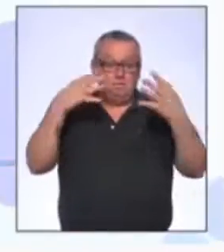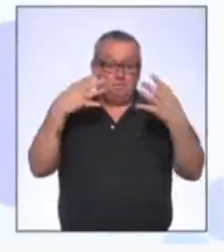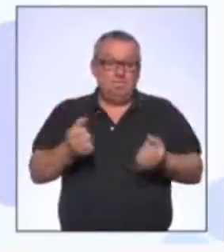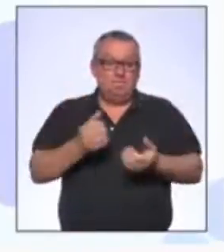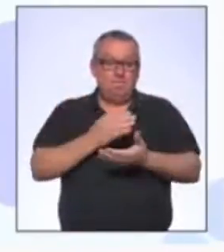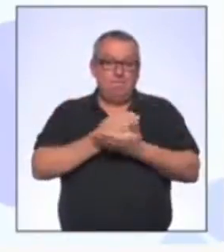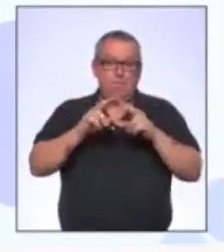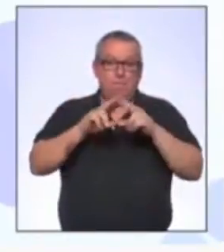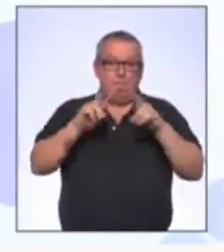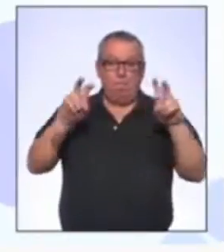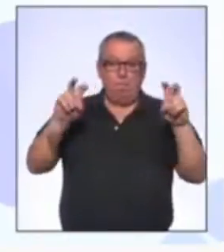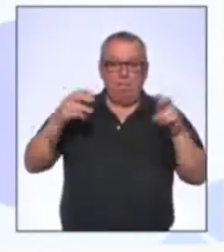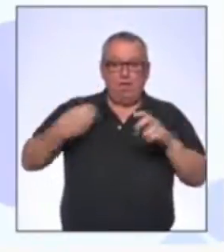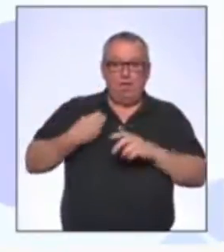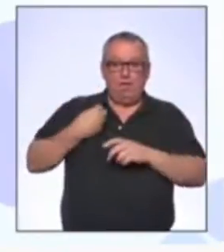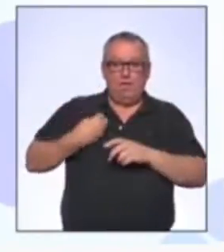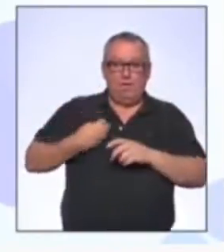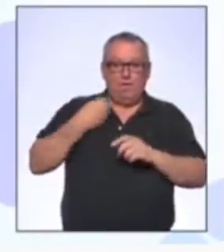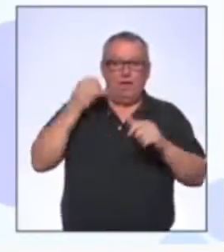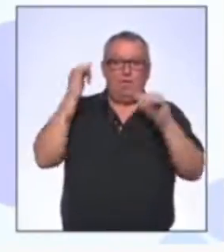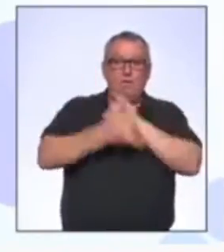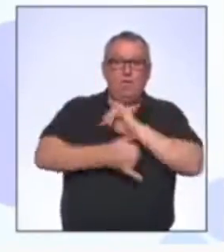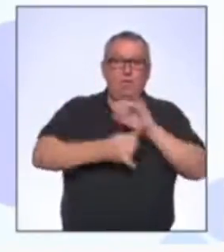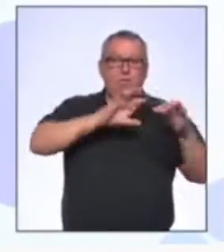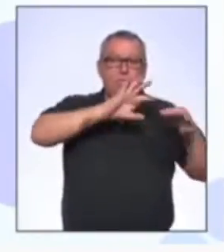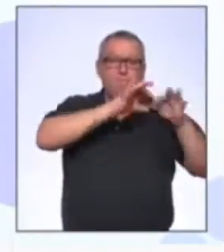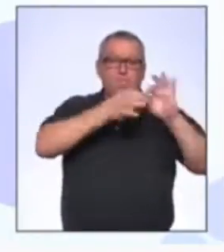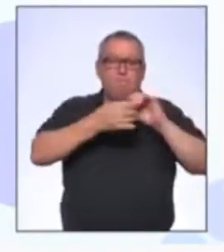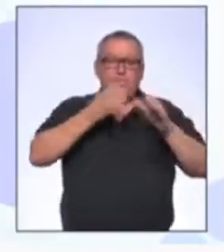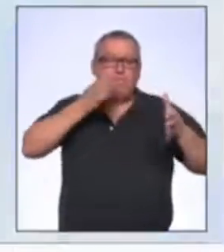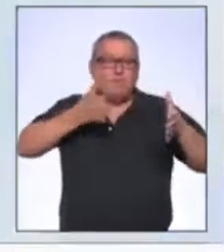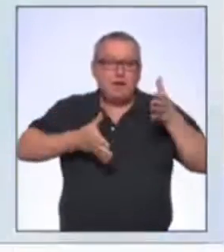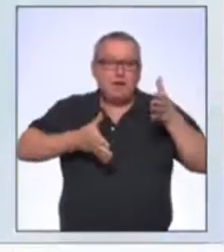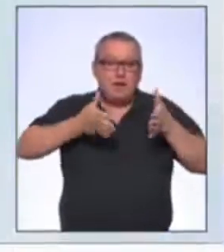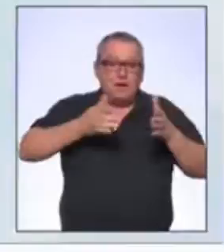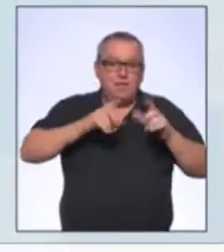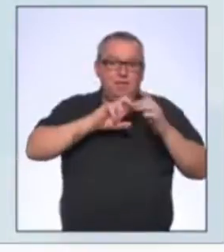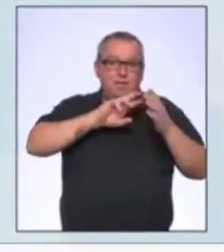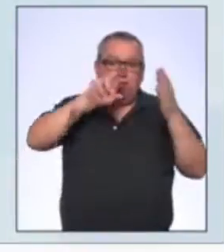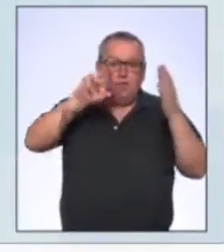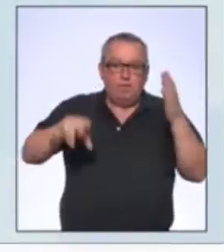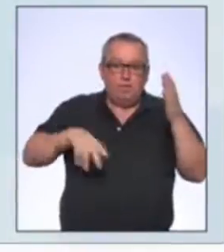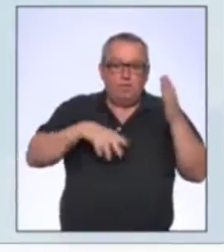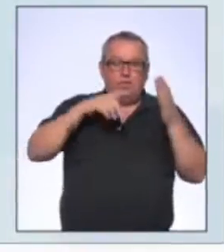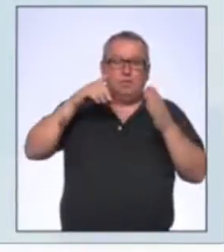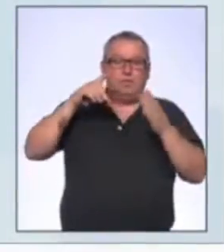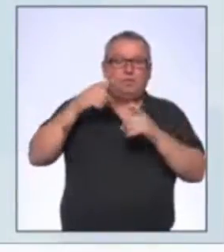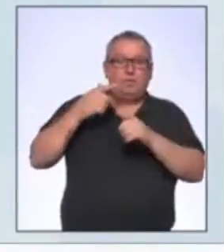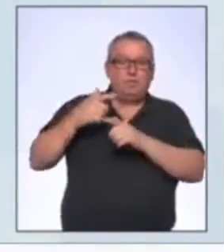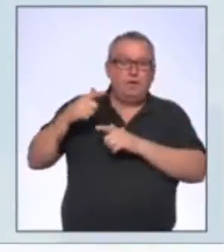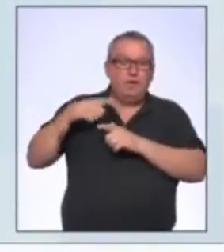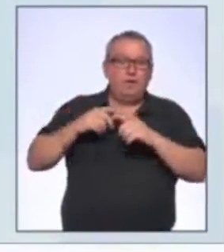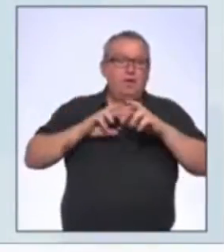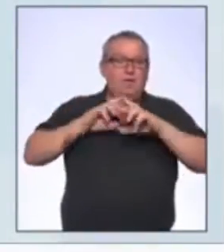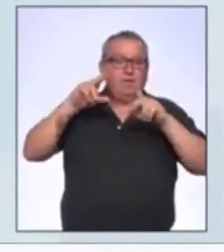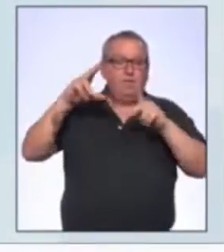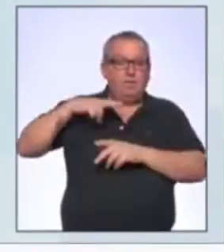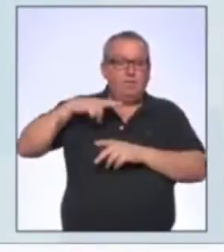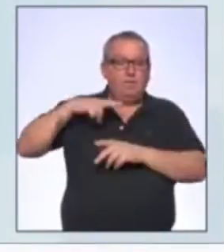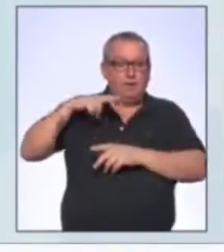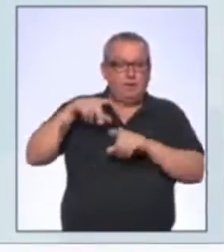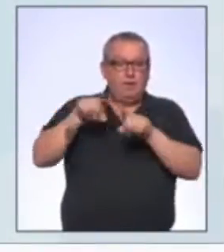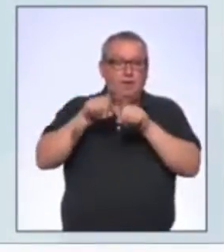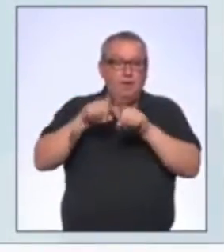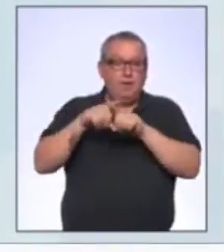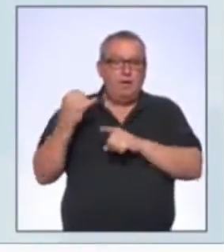o nosso tema vivência de esporte paralímpico respeito às diferenças individuais e valorização